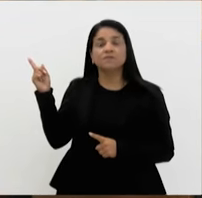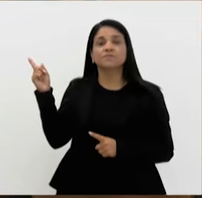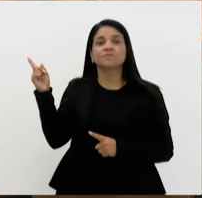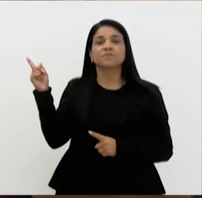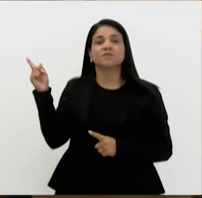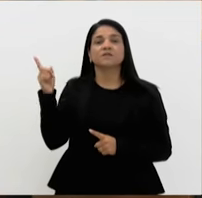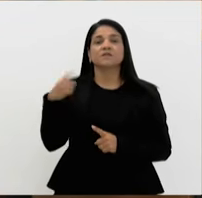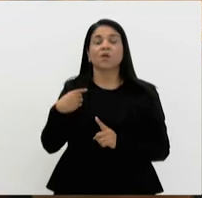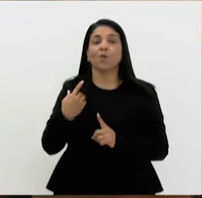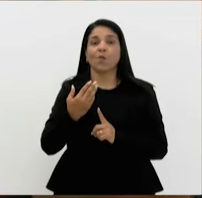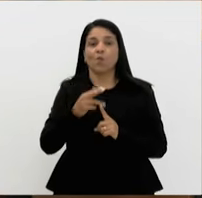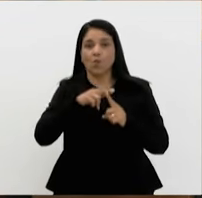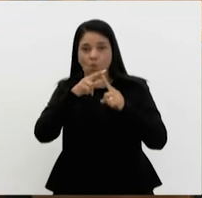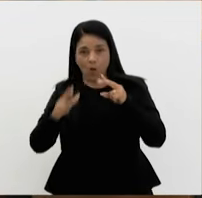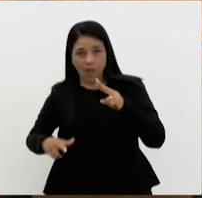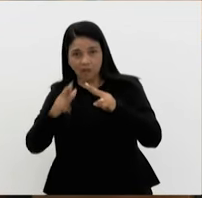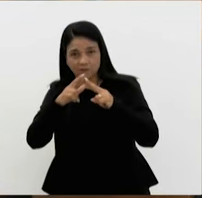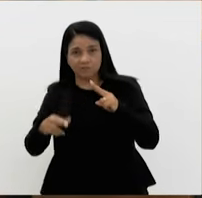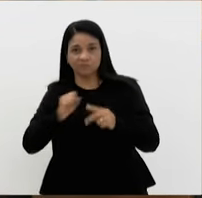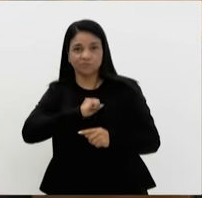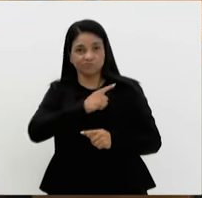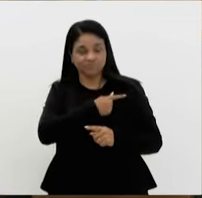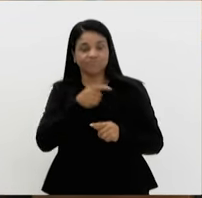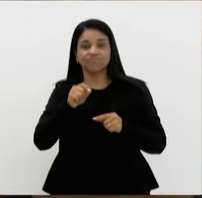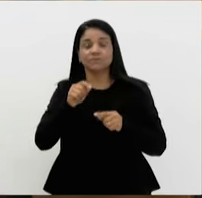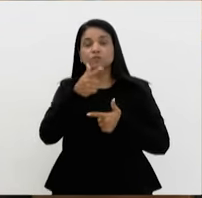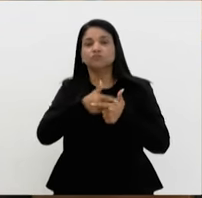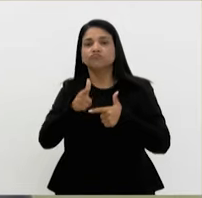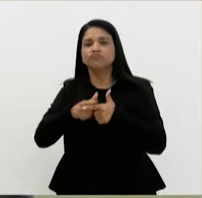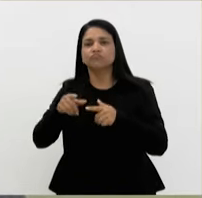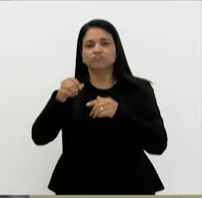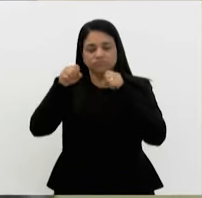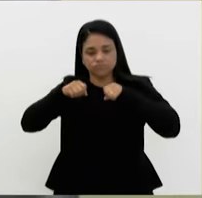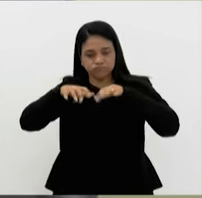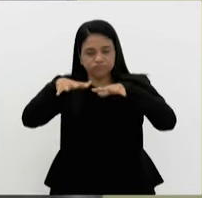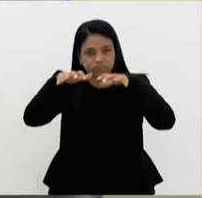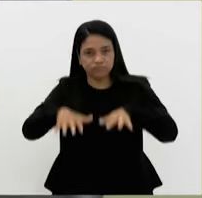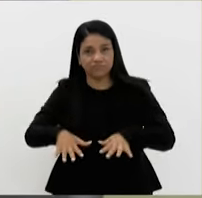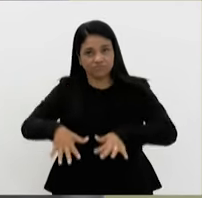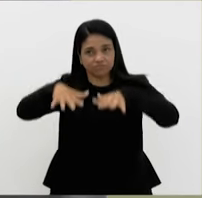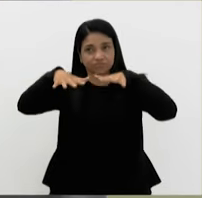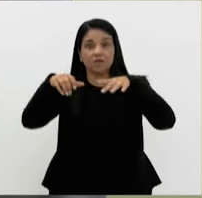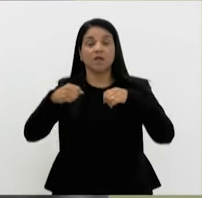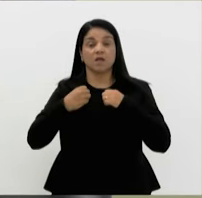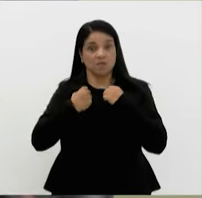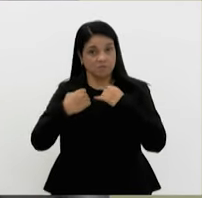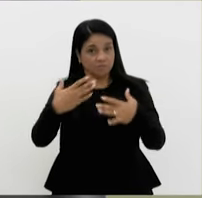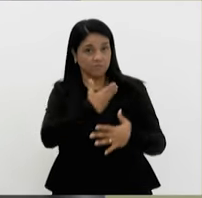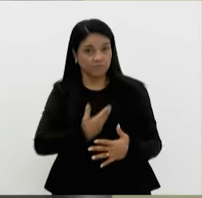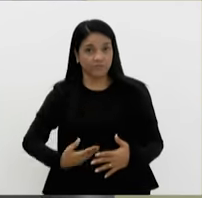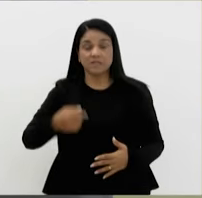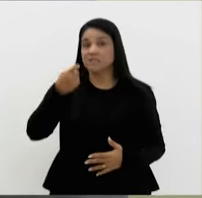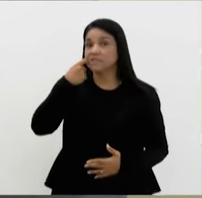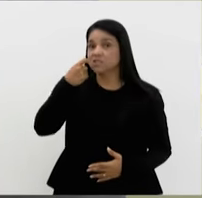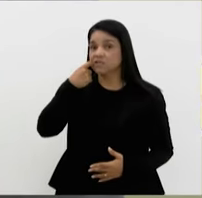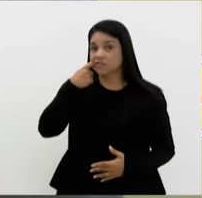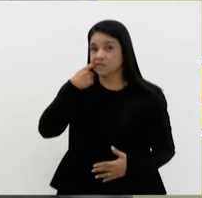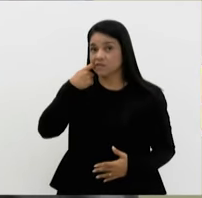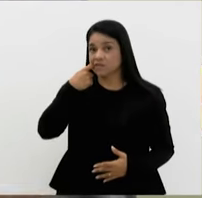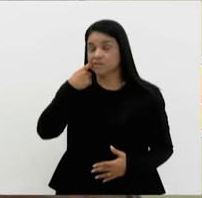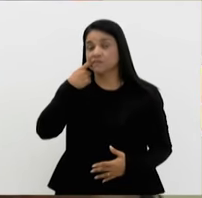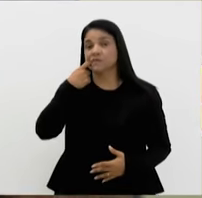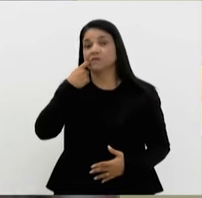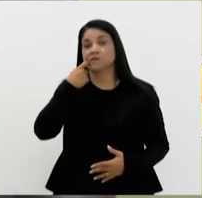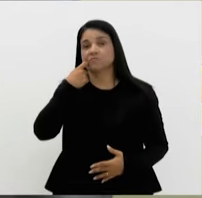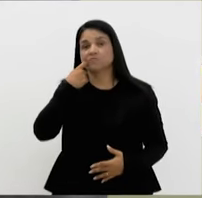os problemas causados por alagamentos e enchentes no município. Na audiência pública que realizamos na última sexta-feira, nós